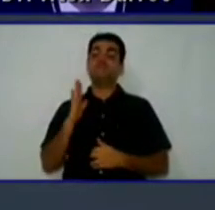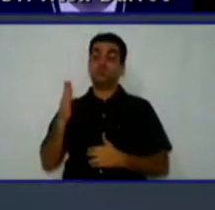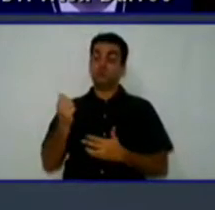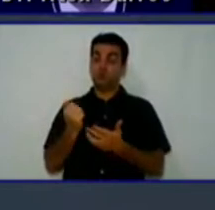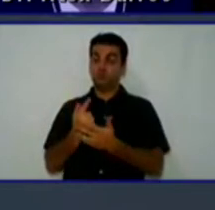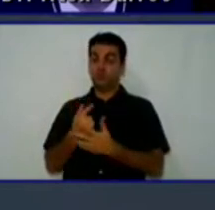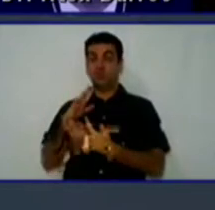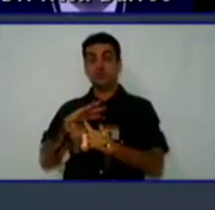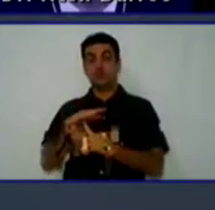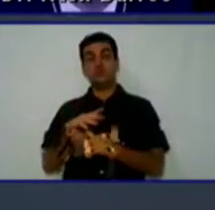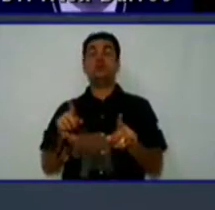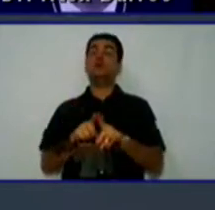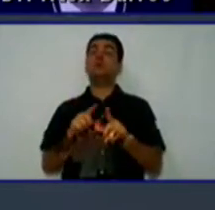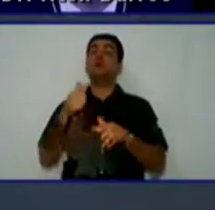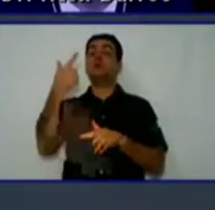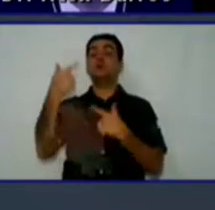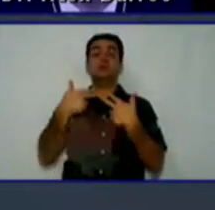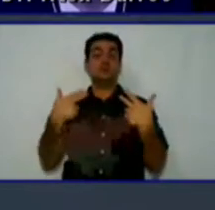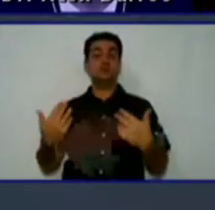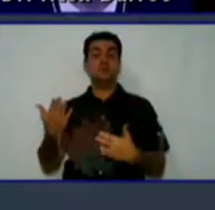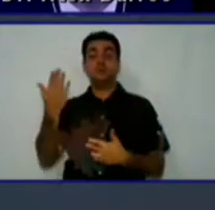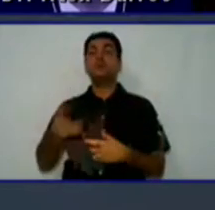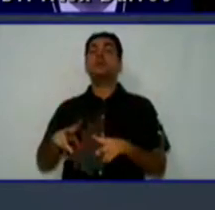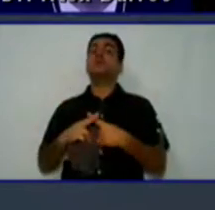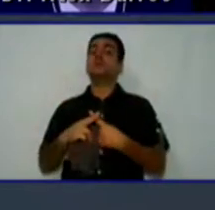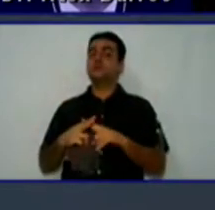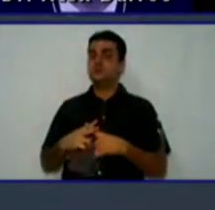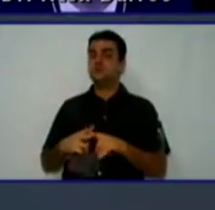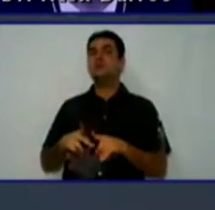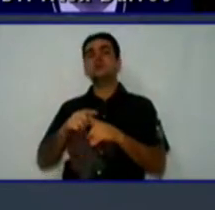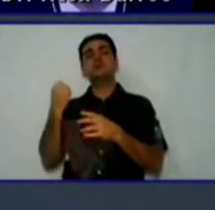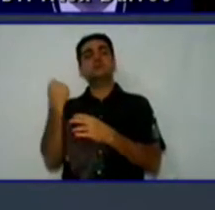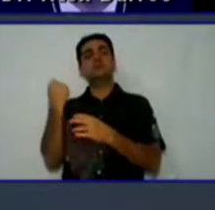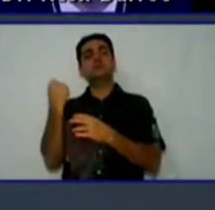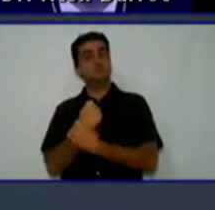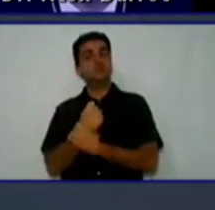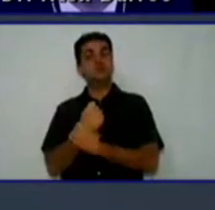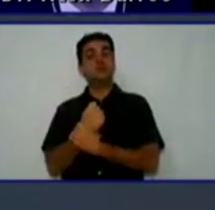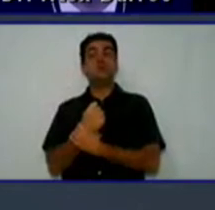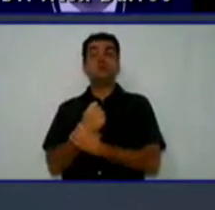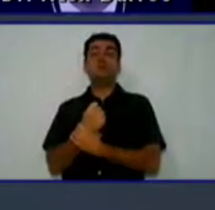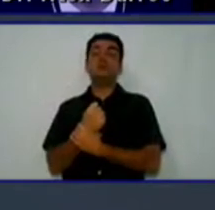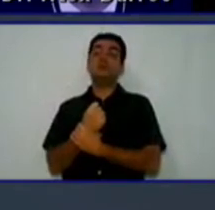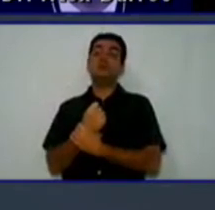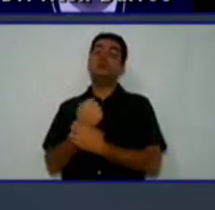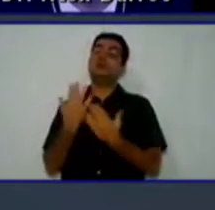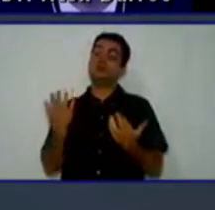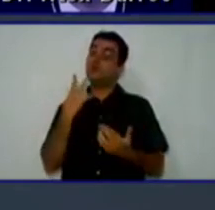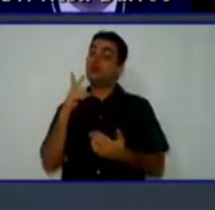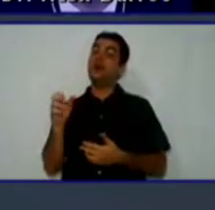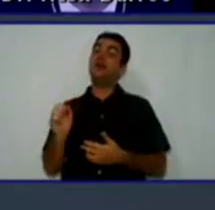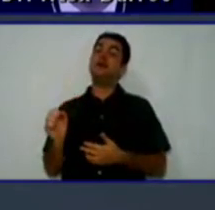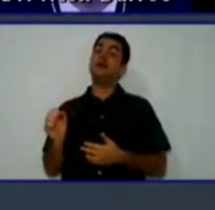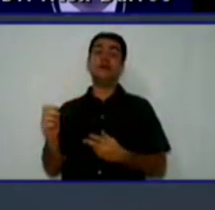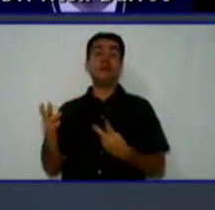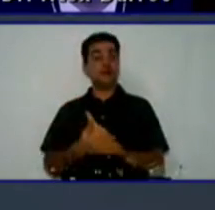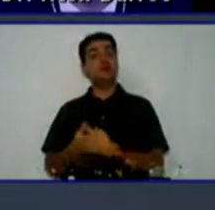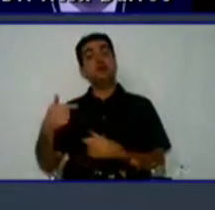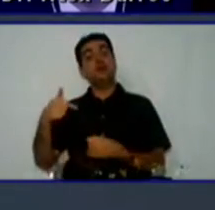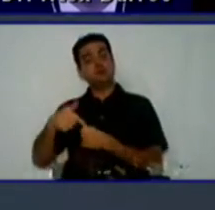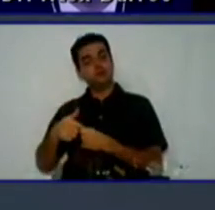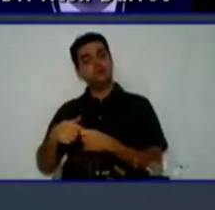e outras despesas vinculadas, como a manutenção e seguro, consideradas irregulares, entende-se que os gastos com